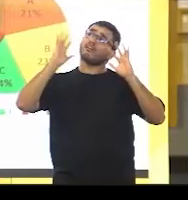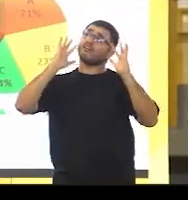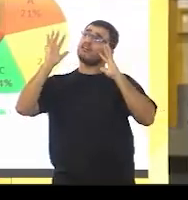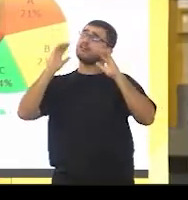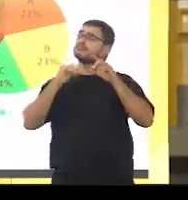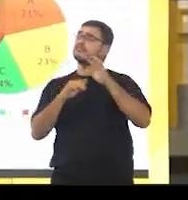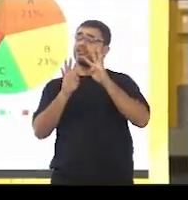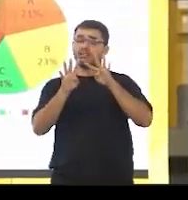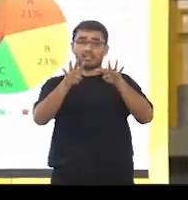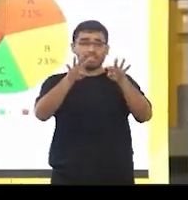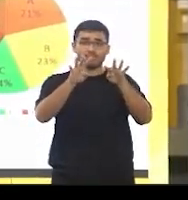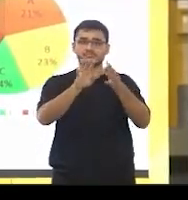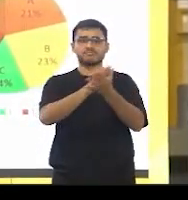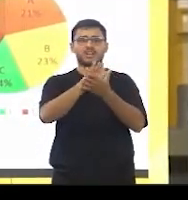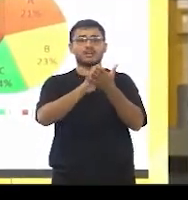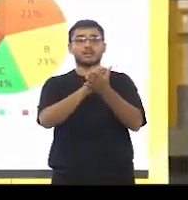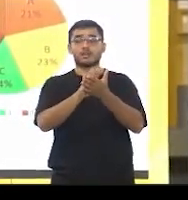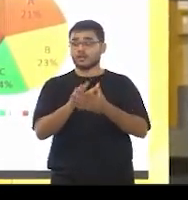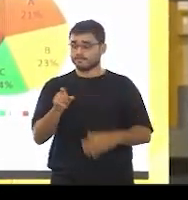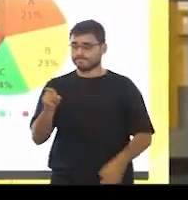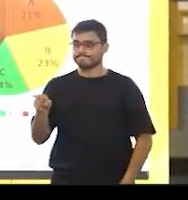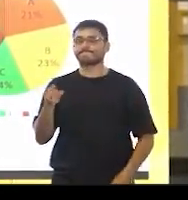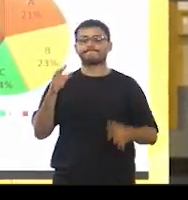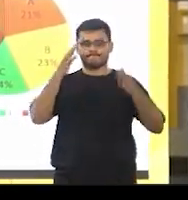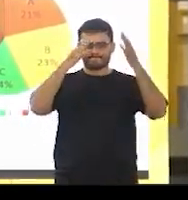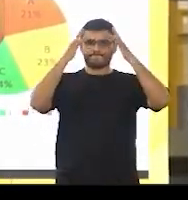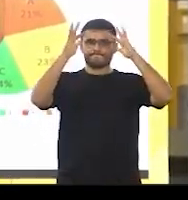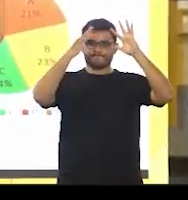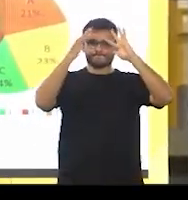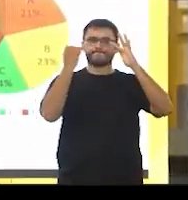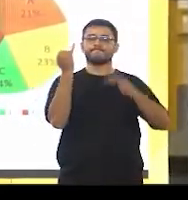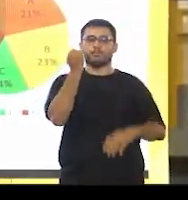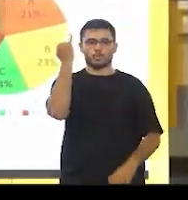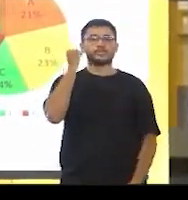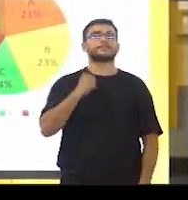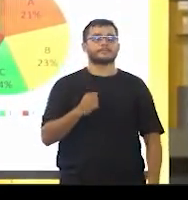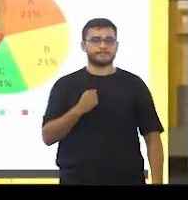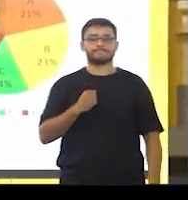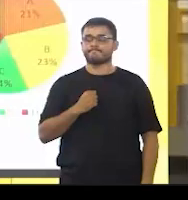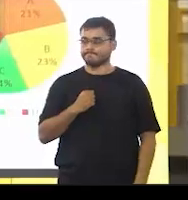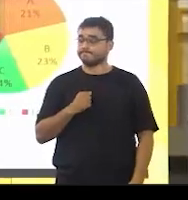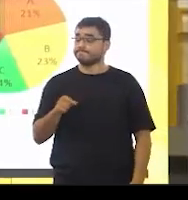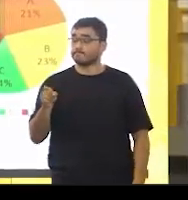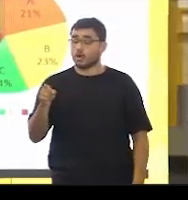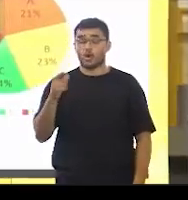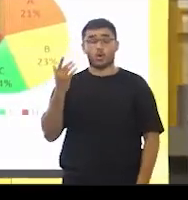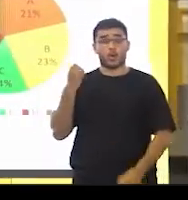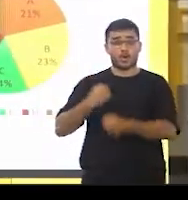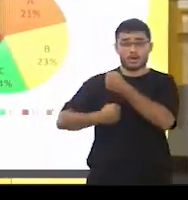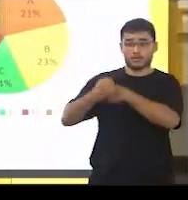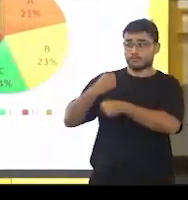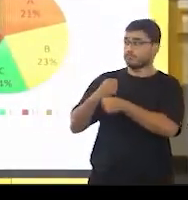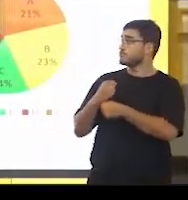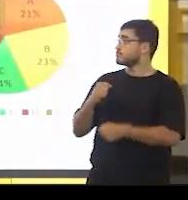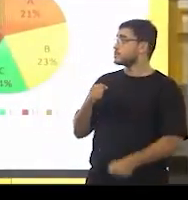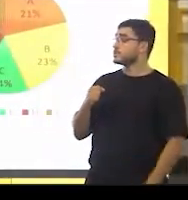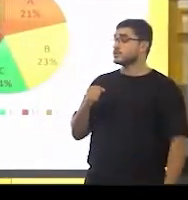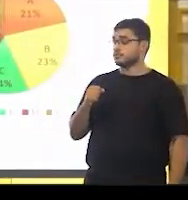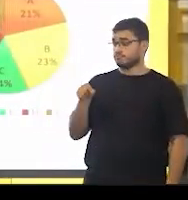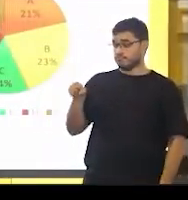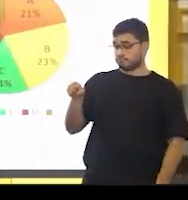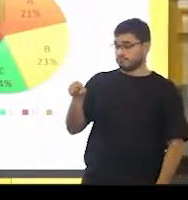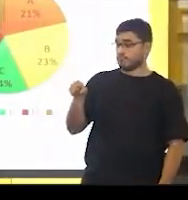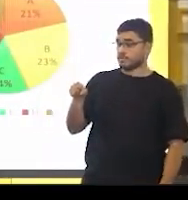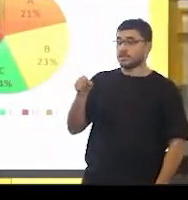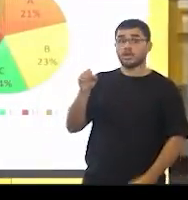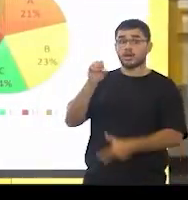na magnese? Pois é, ela é extremamente importante para você. Olhe para mim. Ano passado, nós tivemos